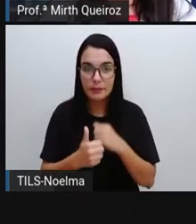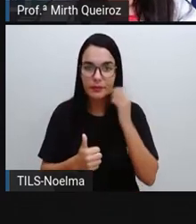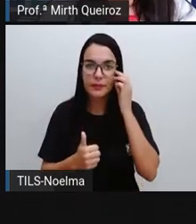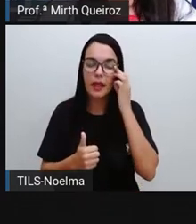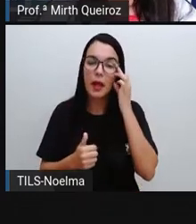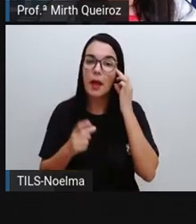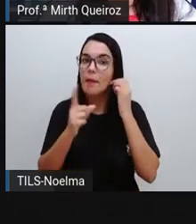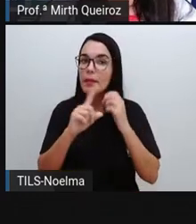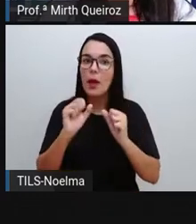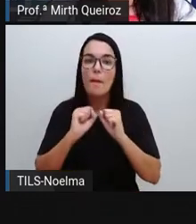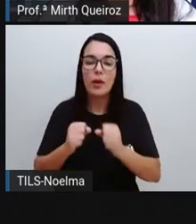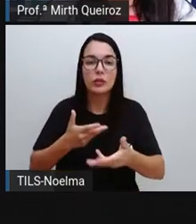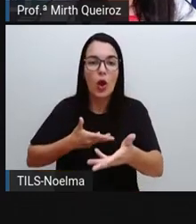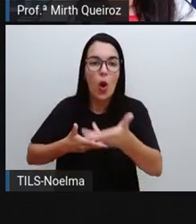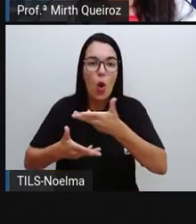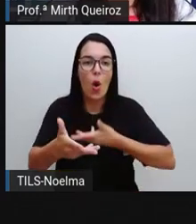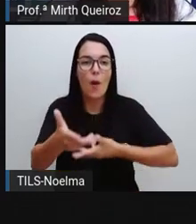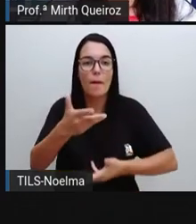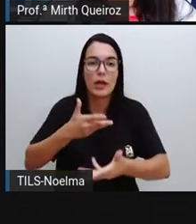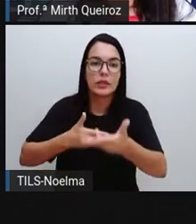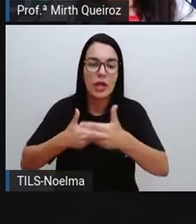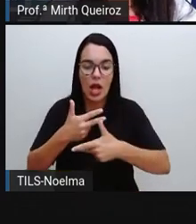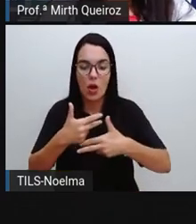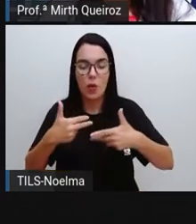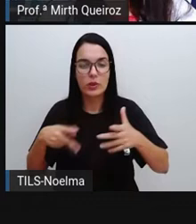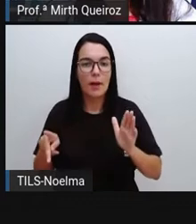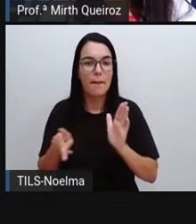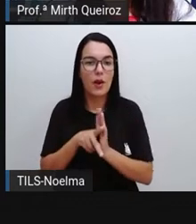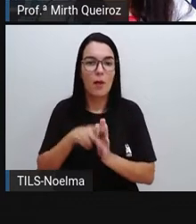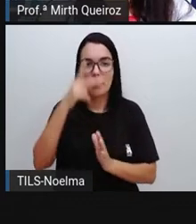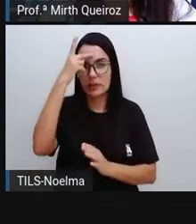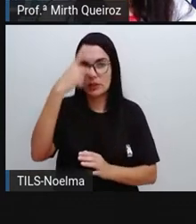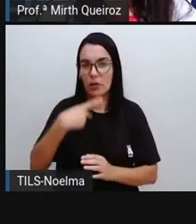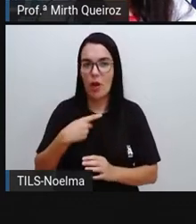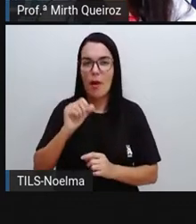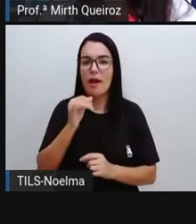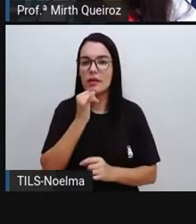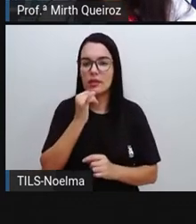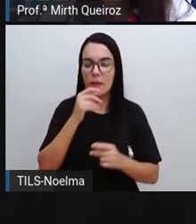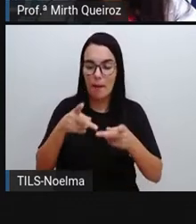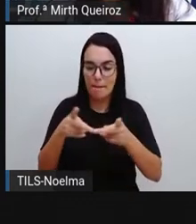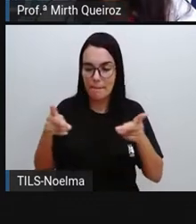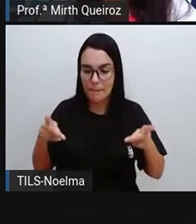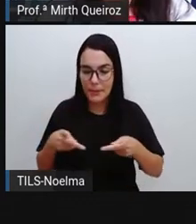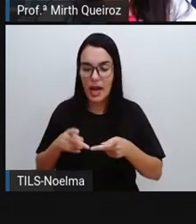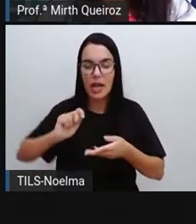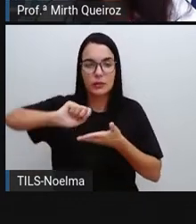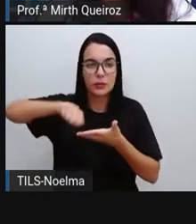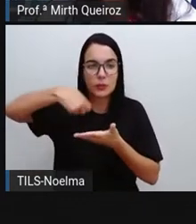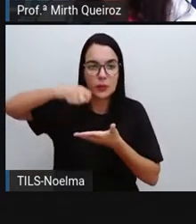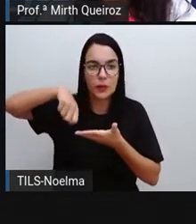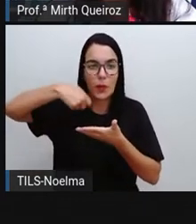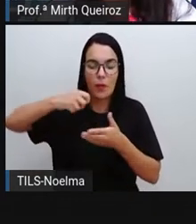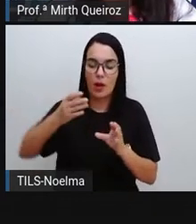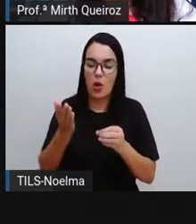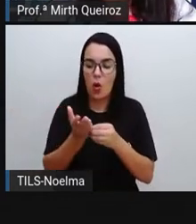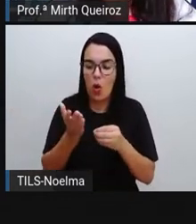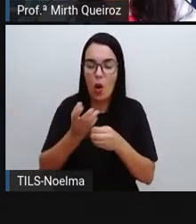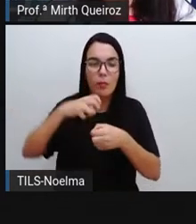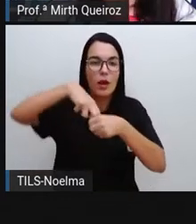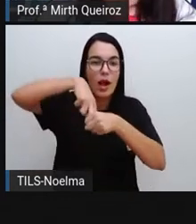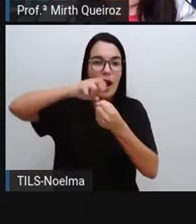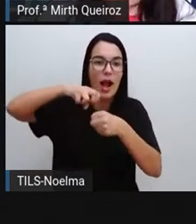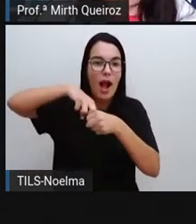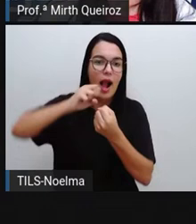Não compartilhe objetos de uso pessoal, como é o caso de talheres, pratos, copos, garrafas, né? Tem gente